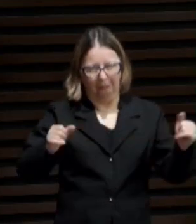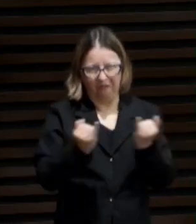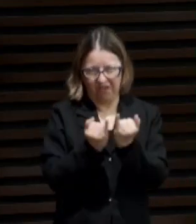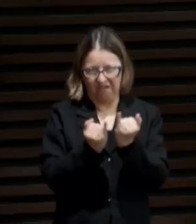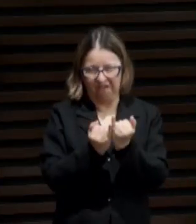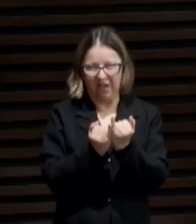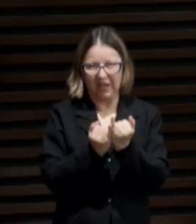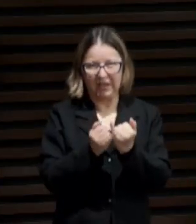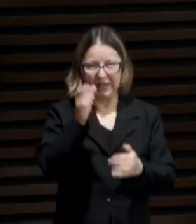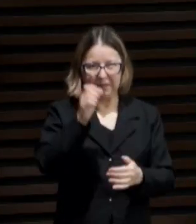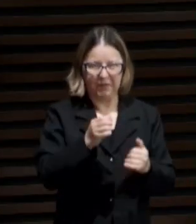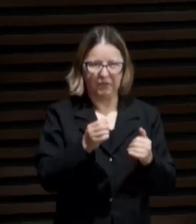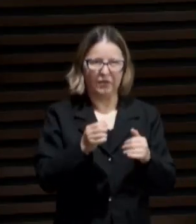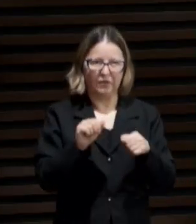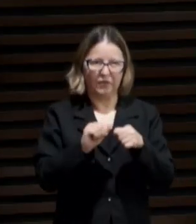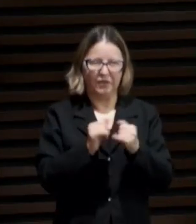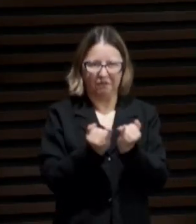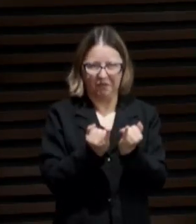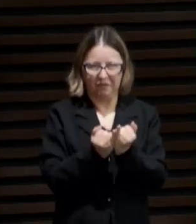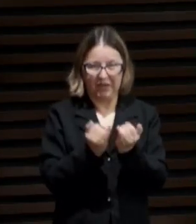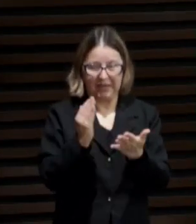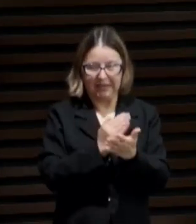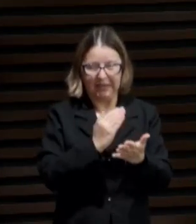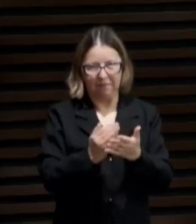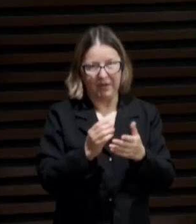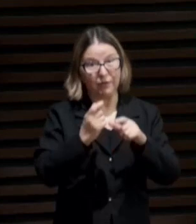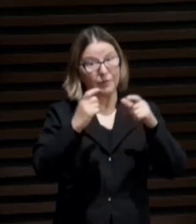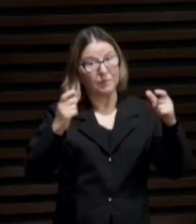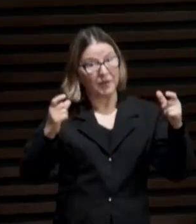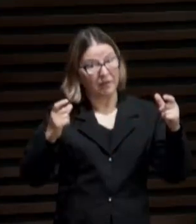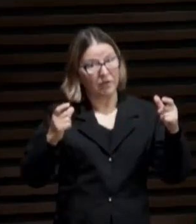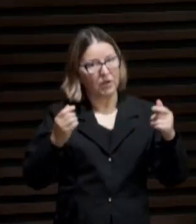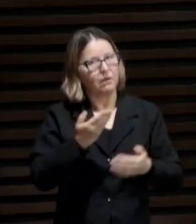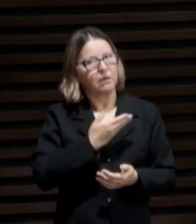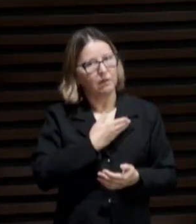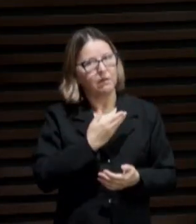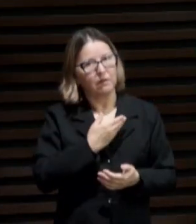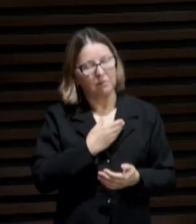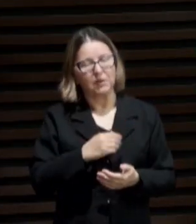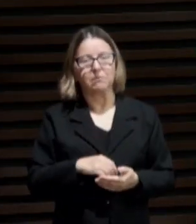difamador separa os maiores amigos. Olha que verdade